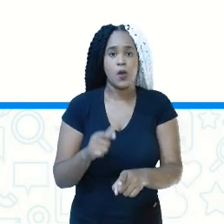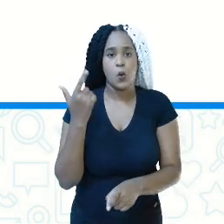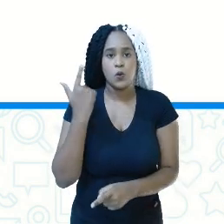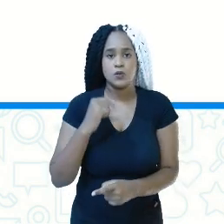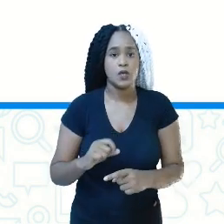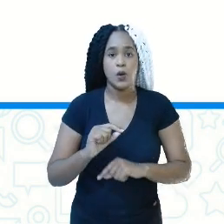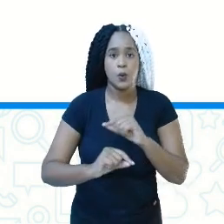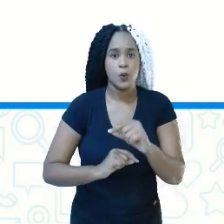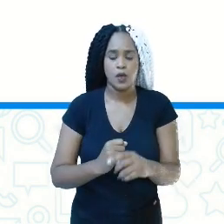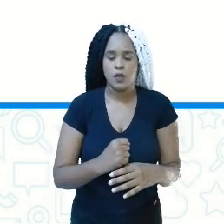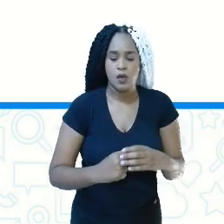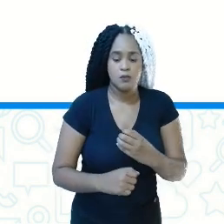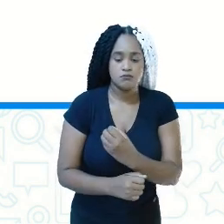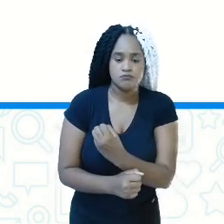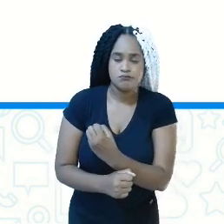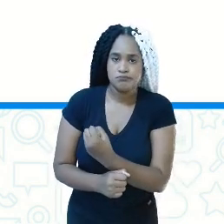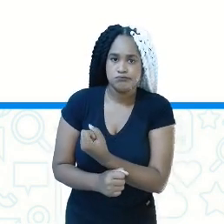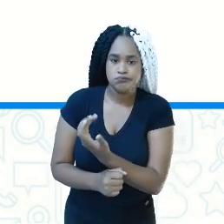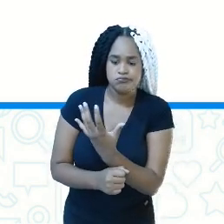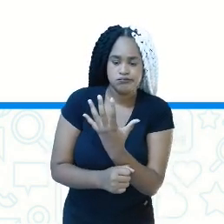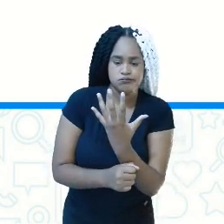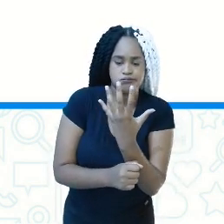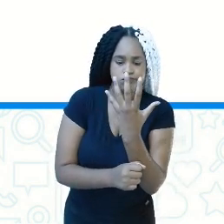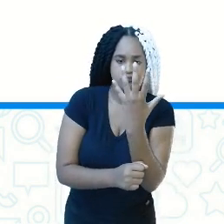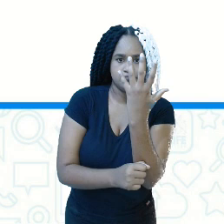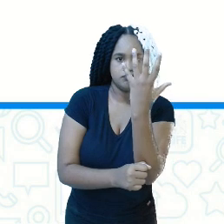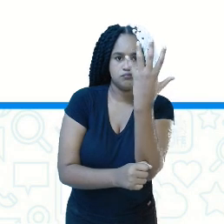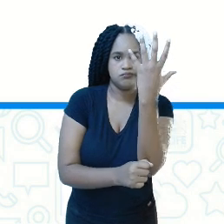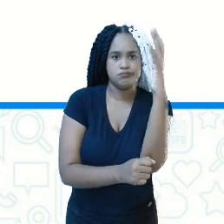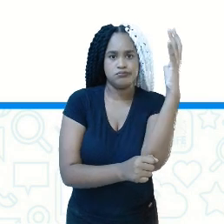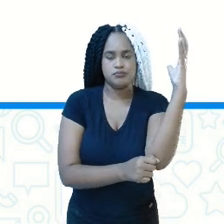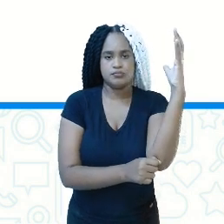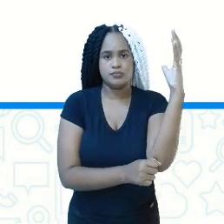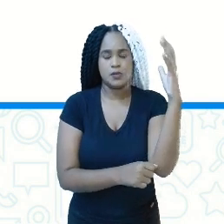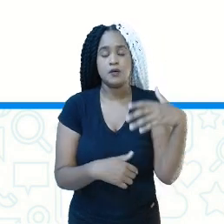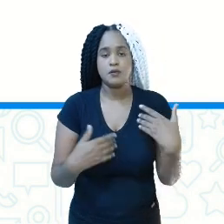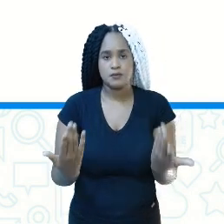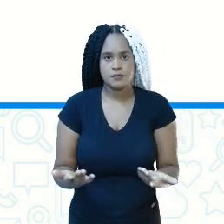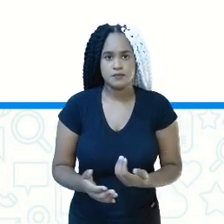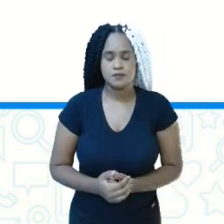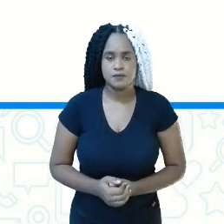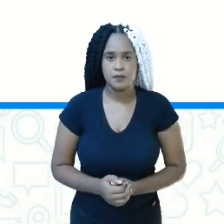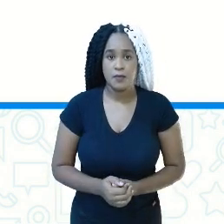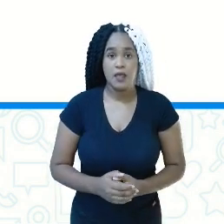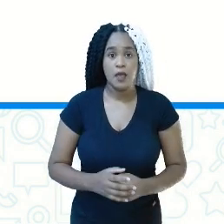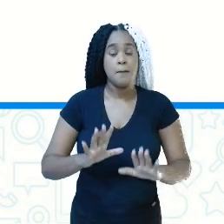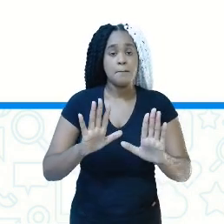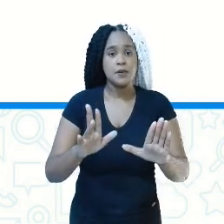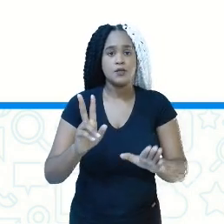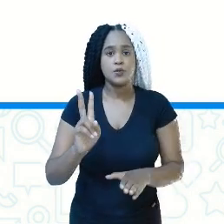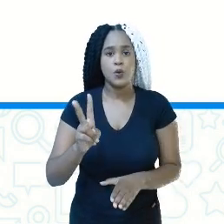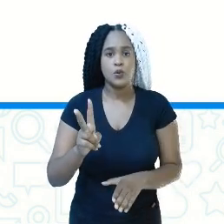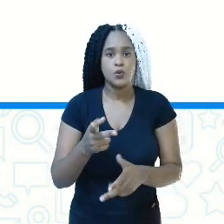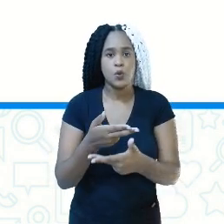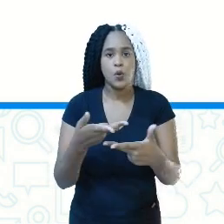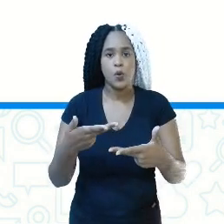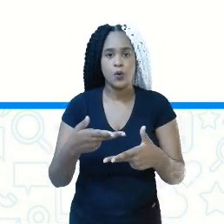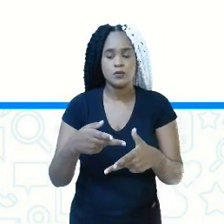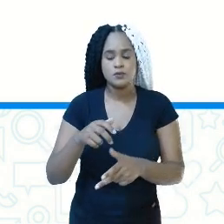crescendo. O restante fica localizado na raiz, caule e sementes, na forma de amido,